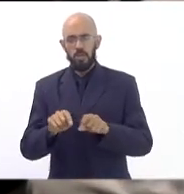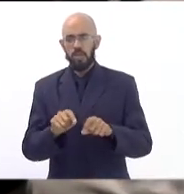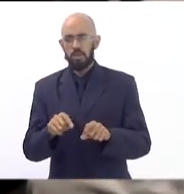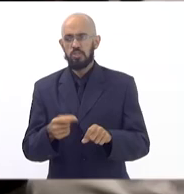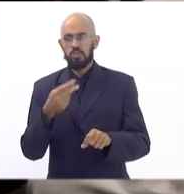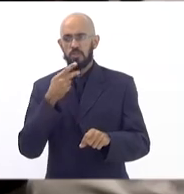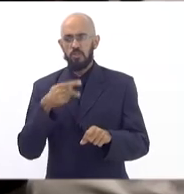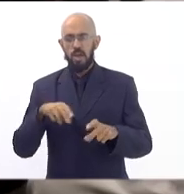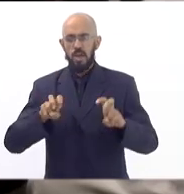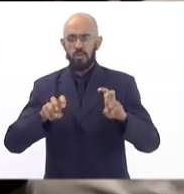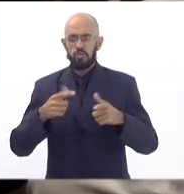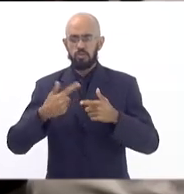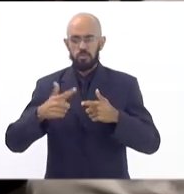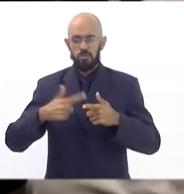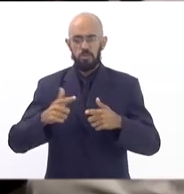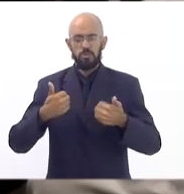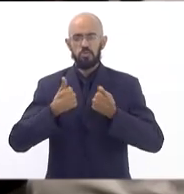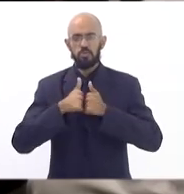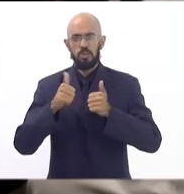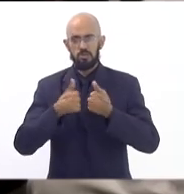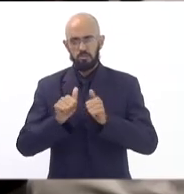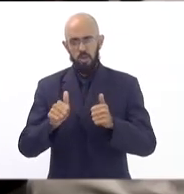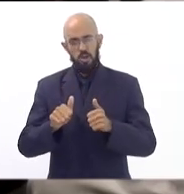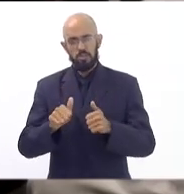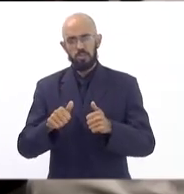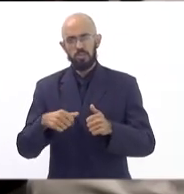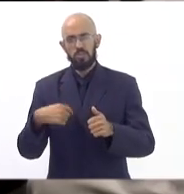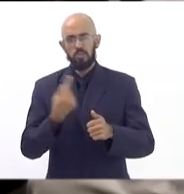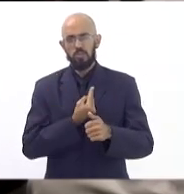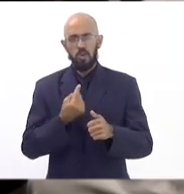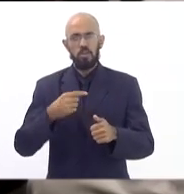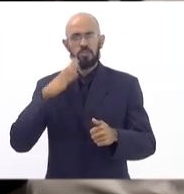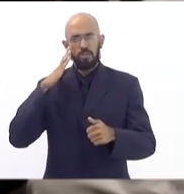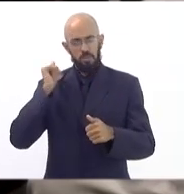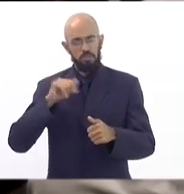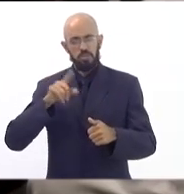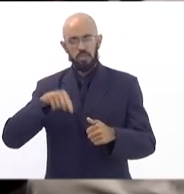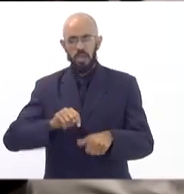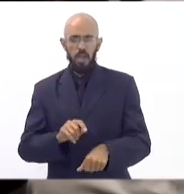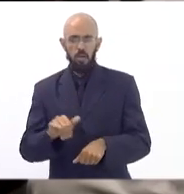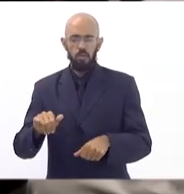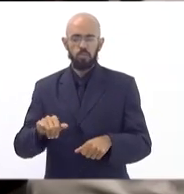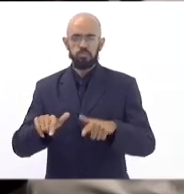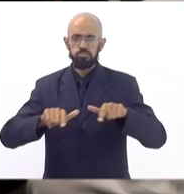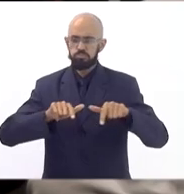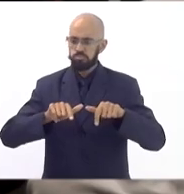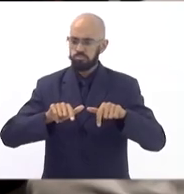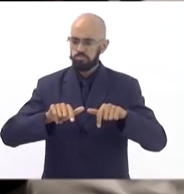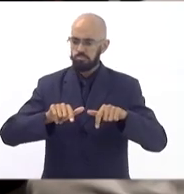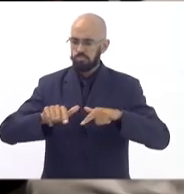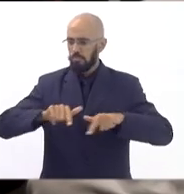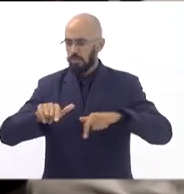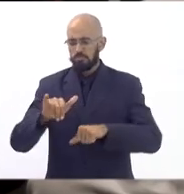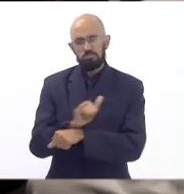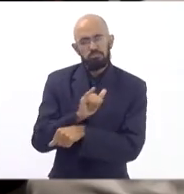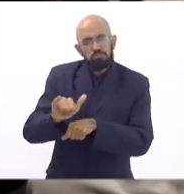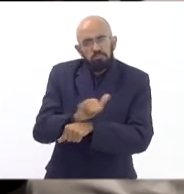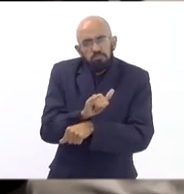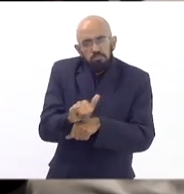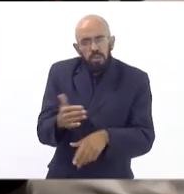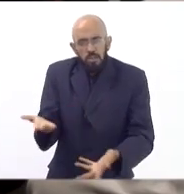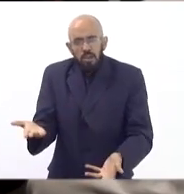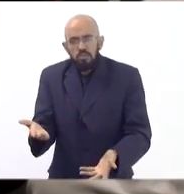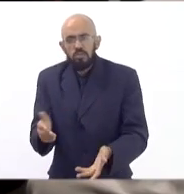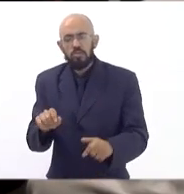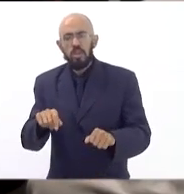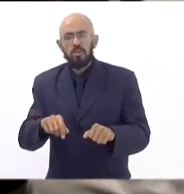de transporte transporte de sempre conhecido por ser meio e não um fim né transporte ele é meio de todas as atividades e muitas